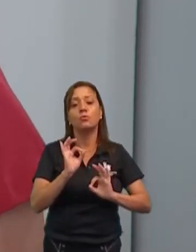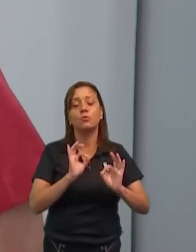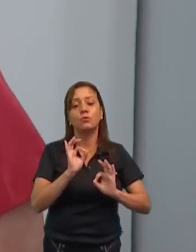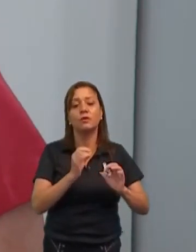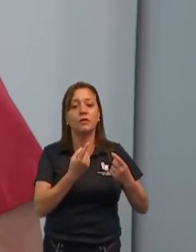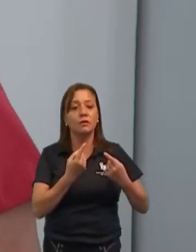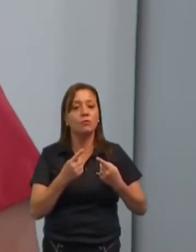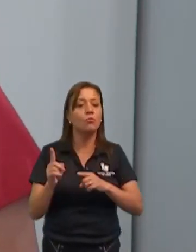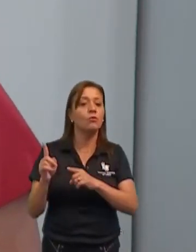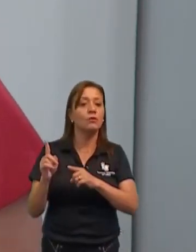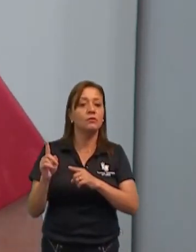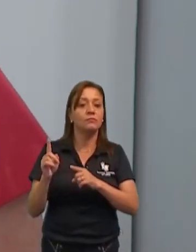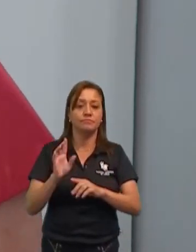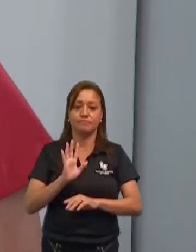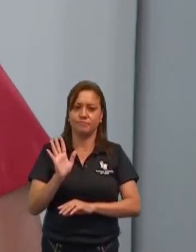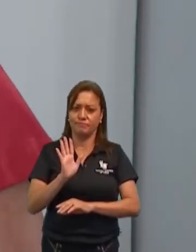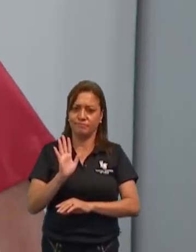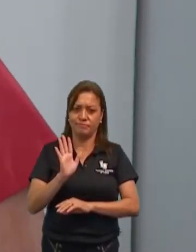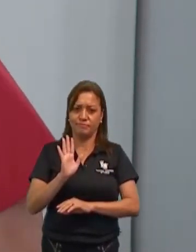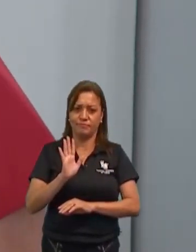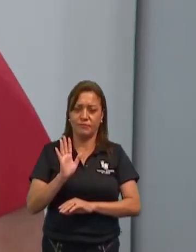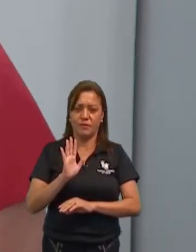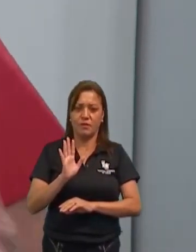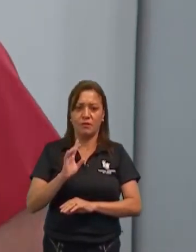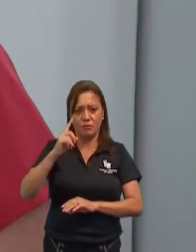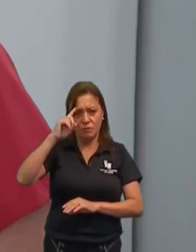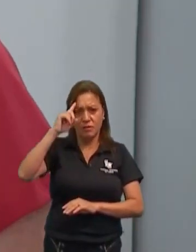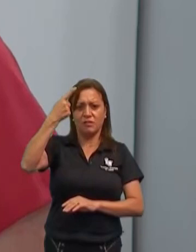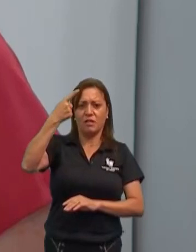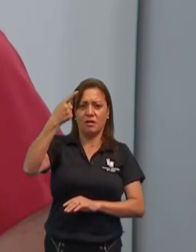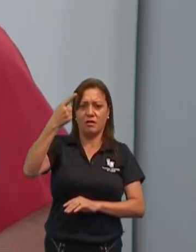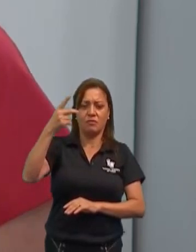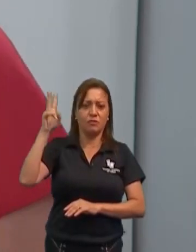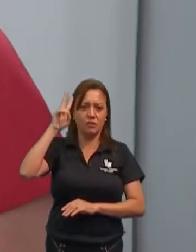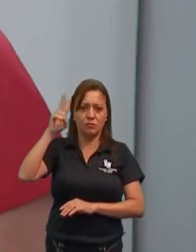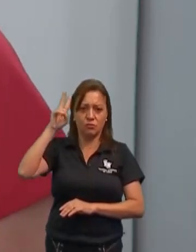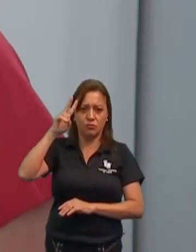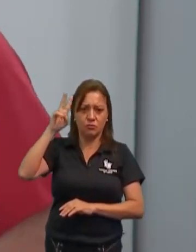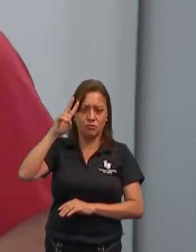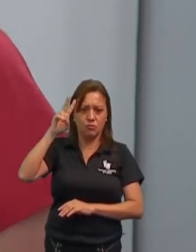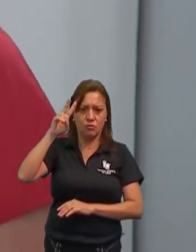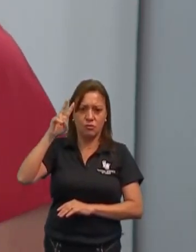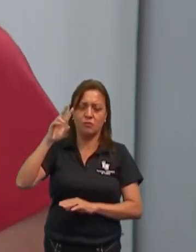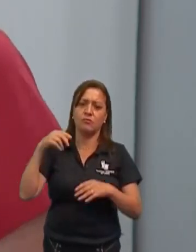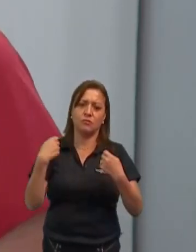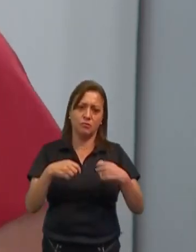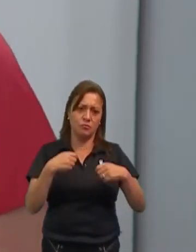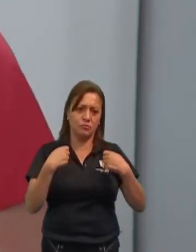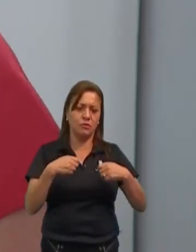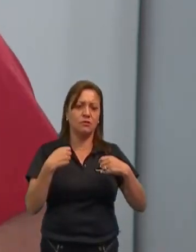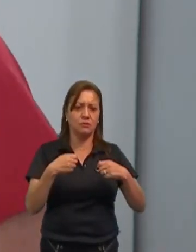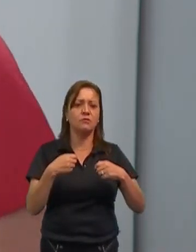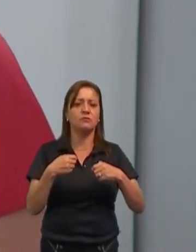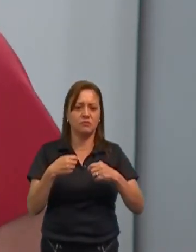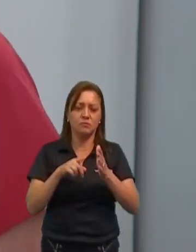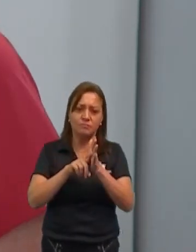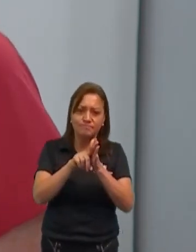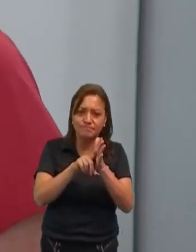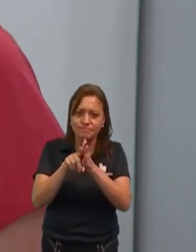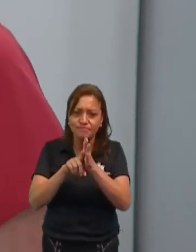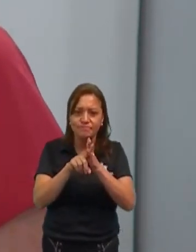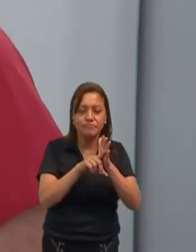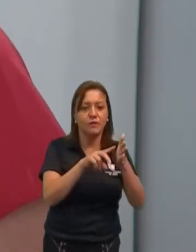o que nós estamos trazendo aqui não é uma invenção da história, a gente precisa dar uma olhada, uma lida, buscar,